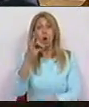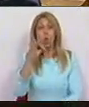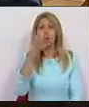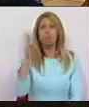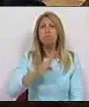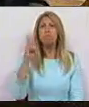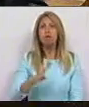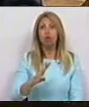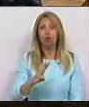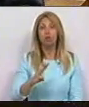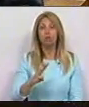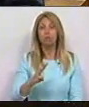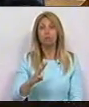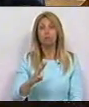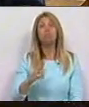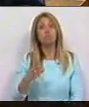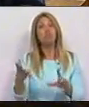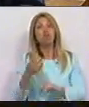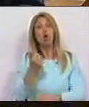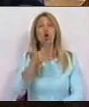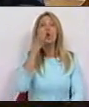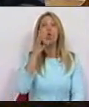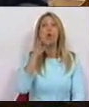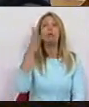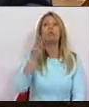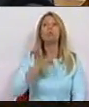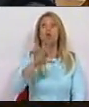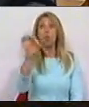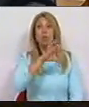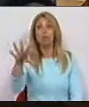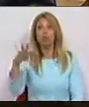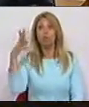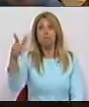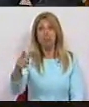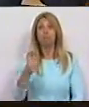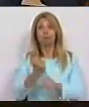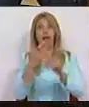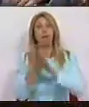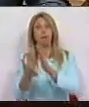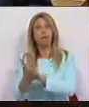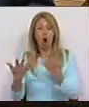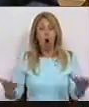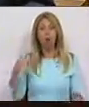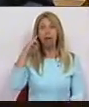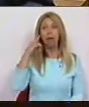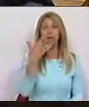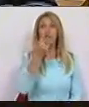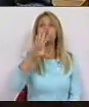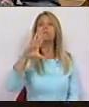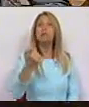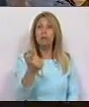milhões chegarmos a 4 milhões e 800 mil empregados, em 2015, que é agora,